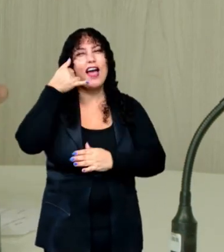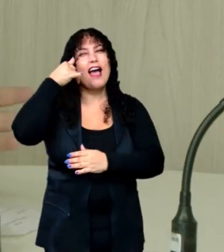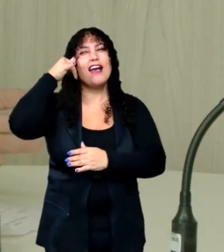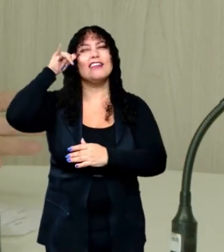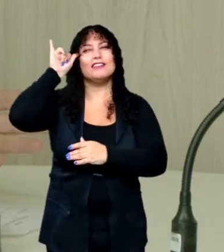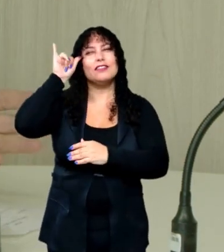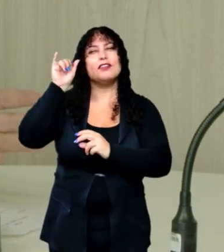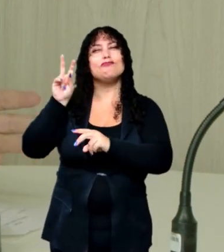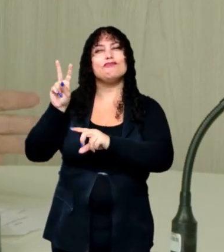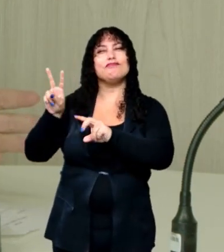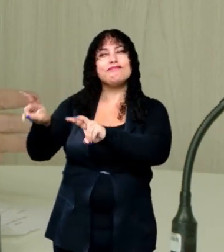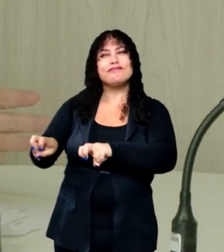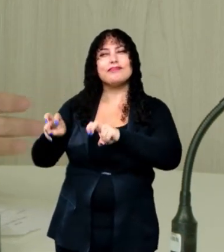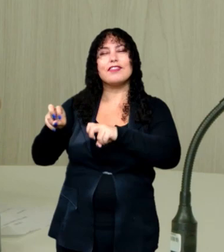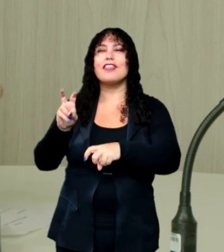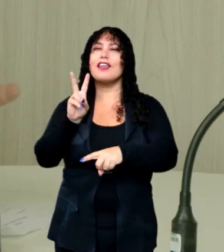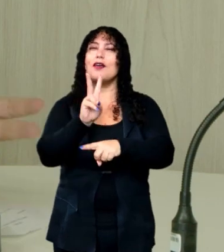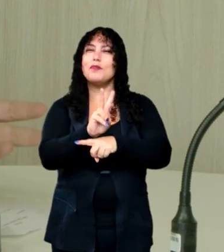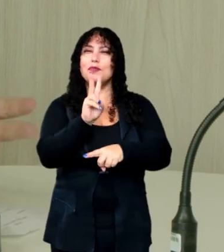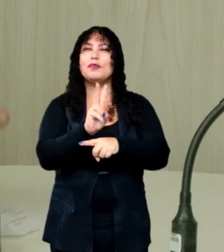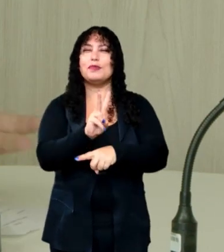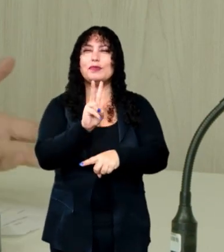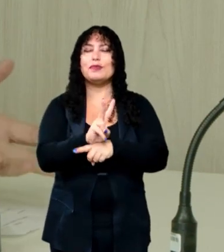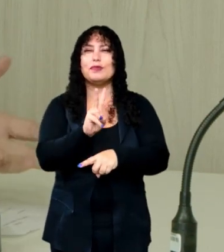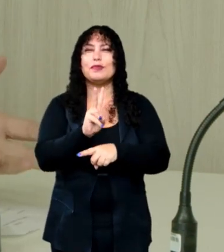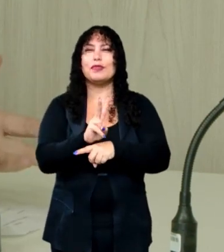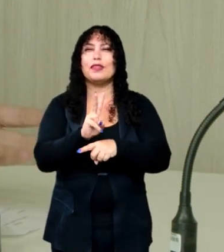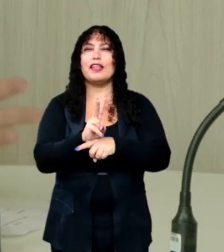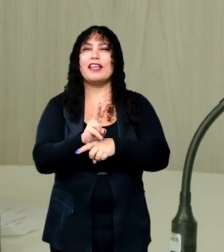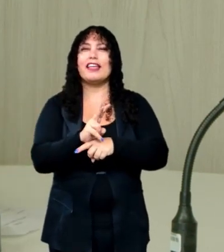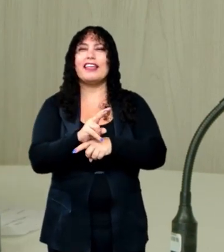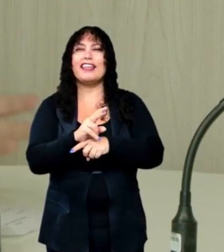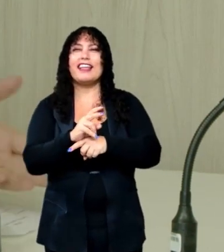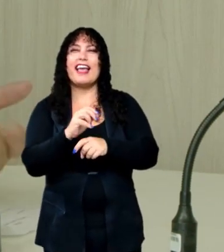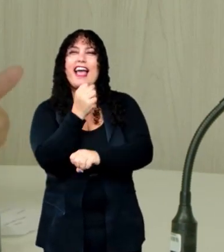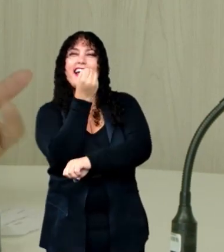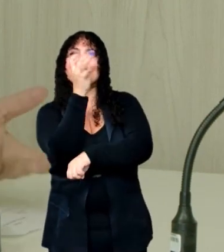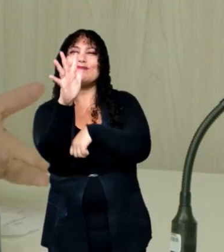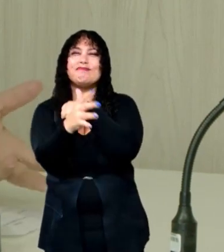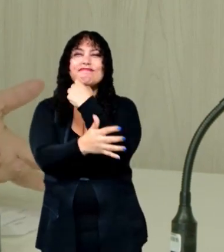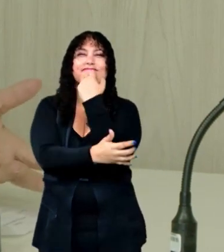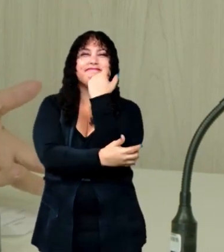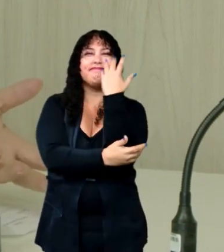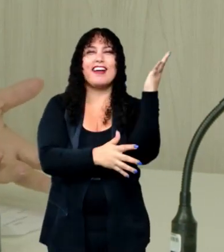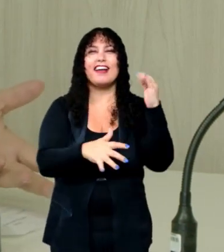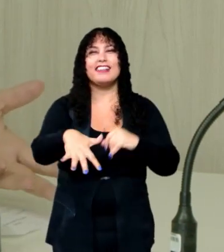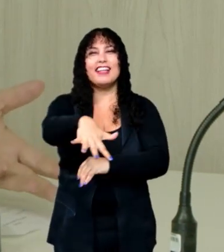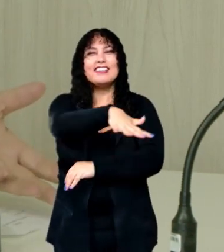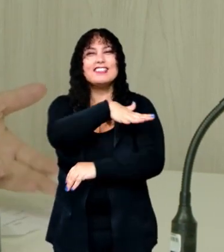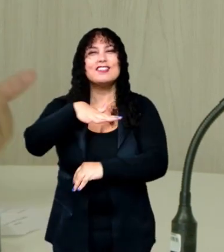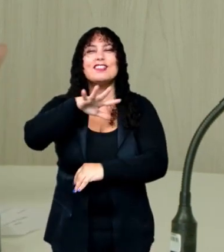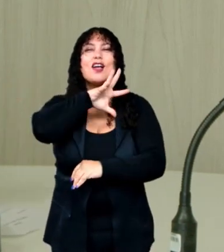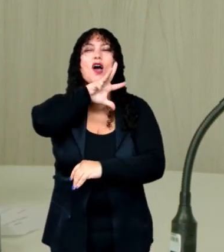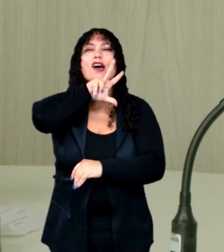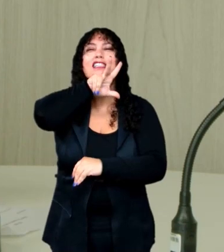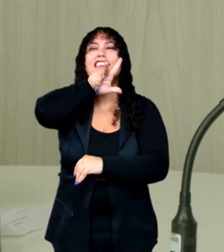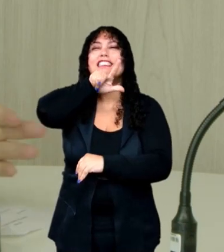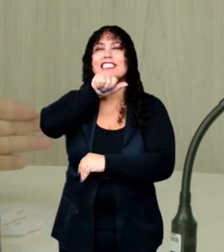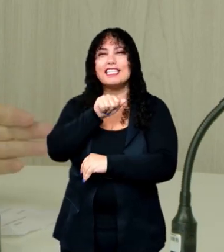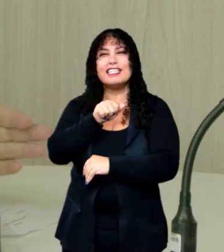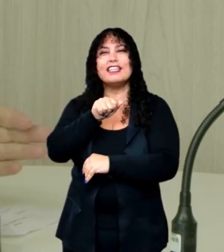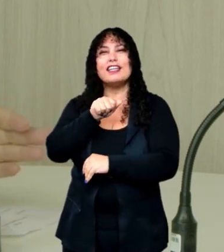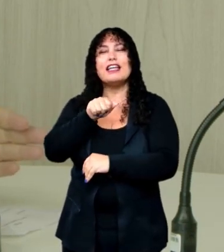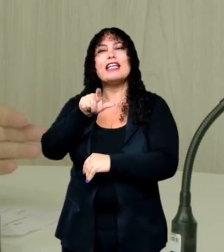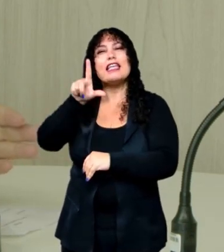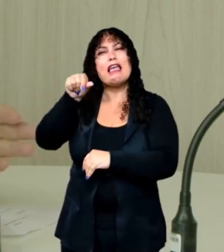é preservado, né? Que é a escola, o parque. Também tem a situação dos animais que são de